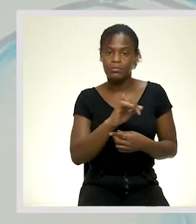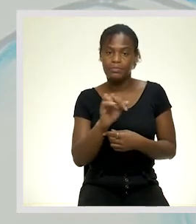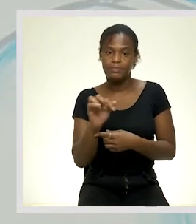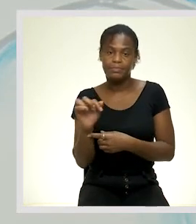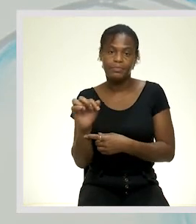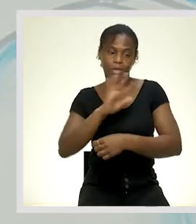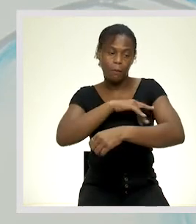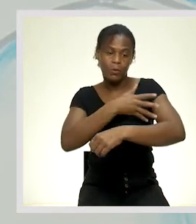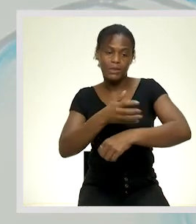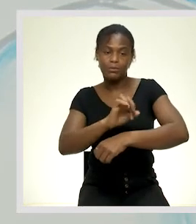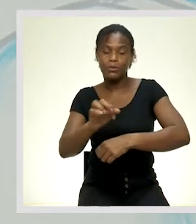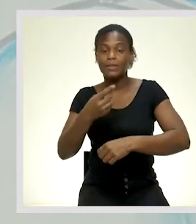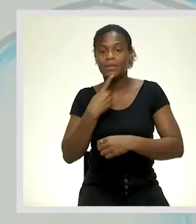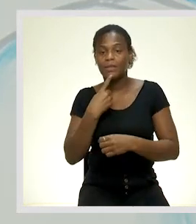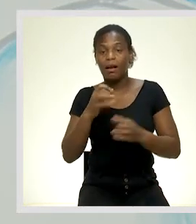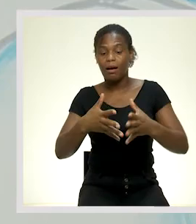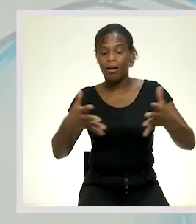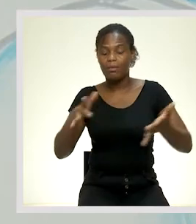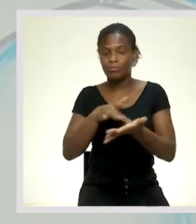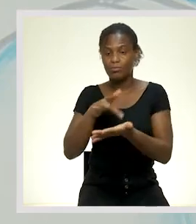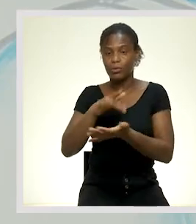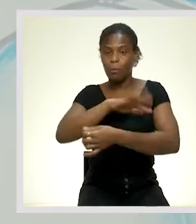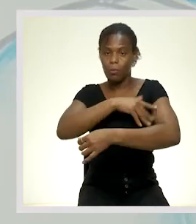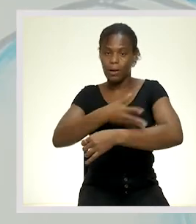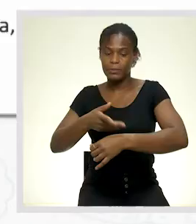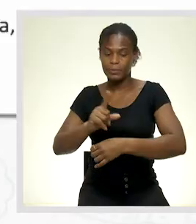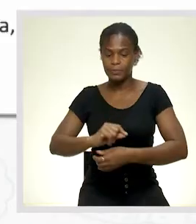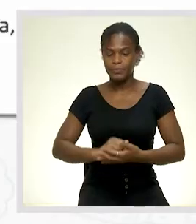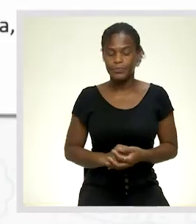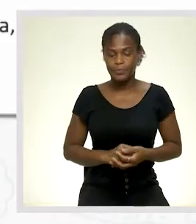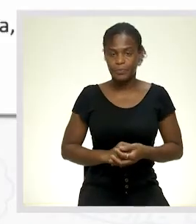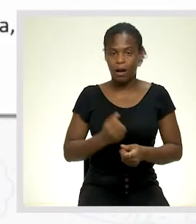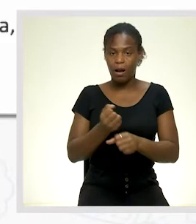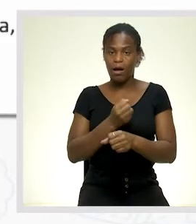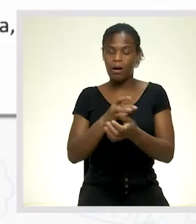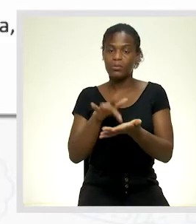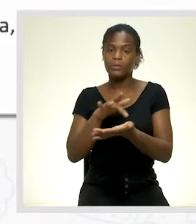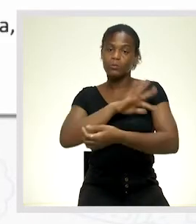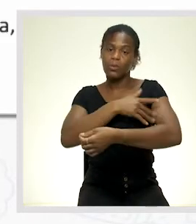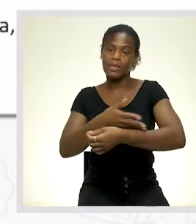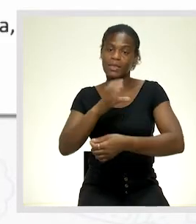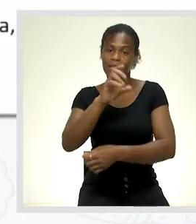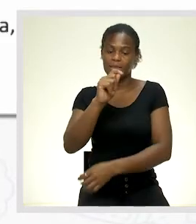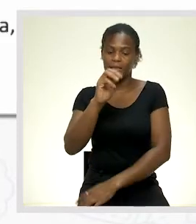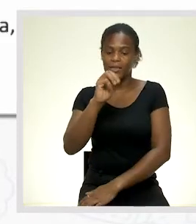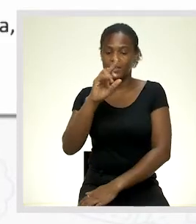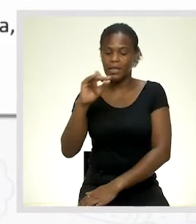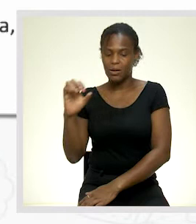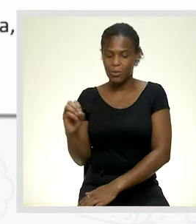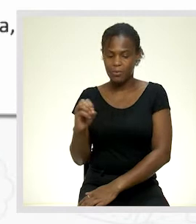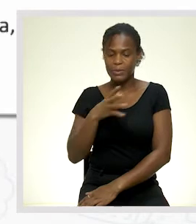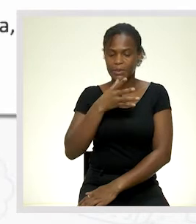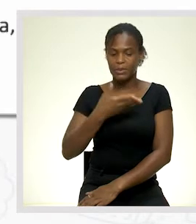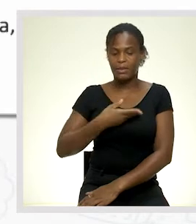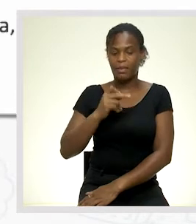a sua poesia e entender a sua grande obra poética. A obra poética de Cesáreo Verde. Diz o